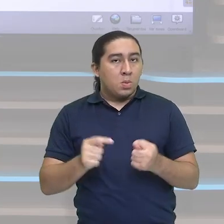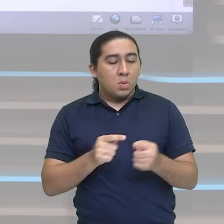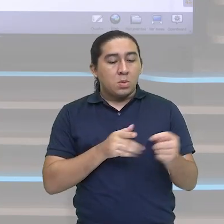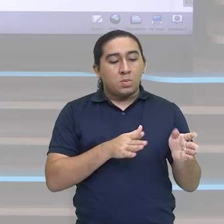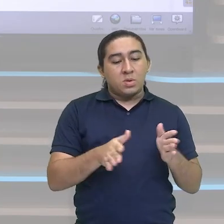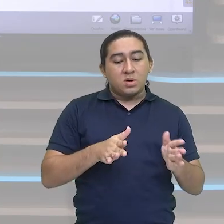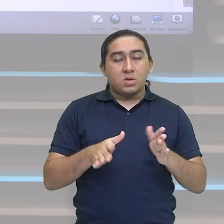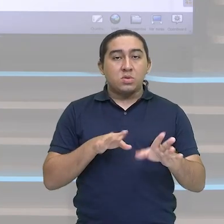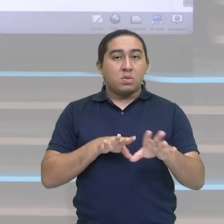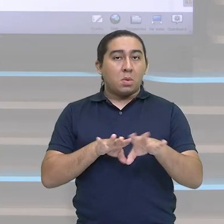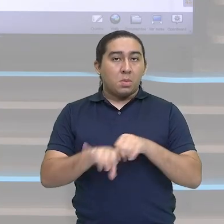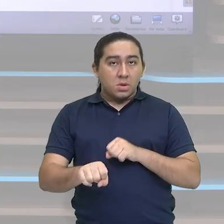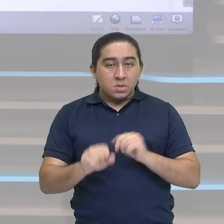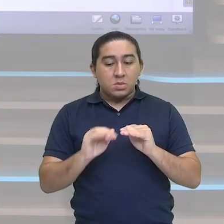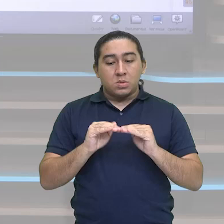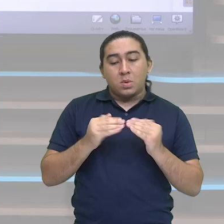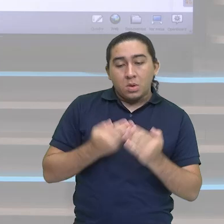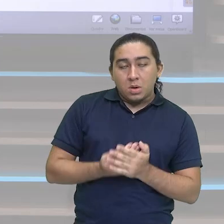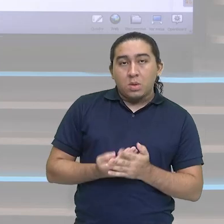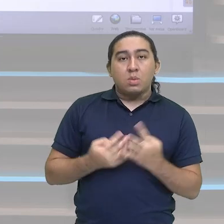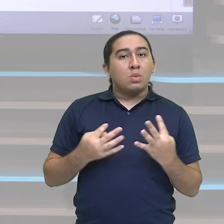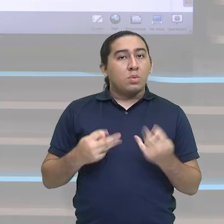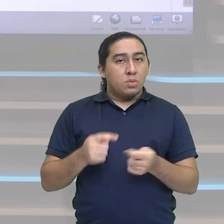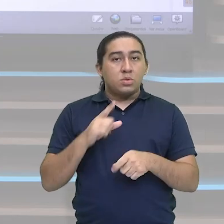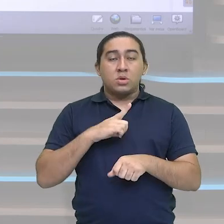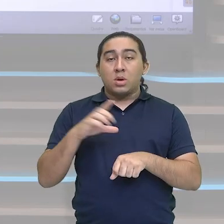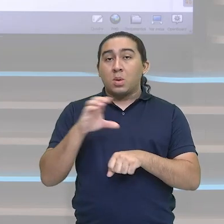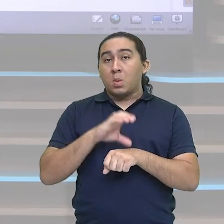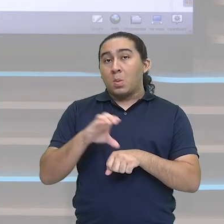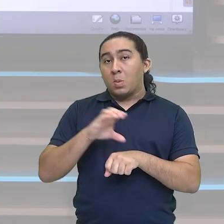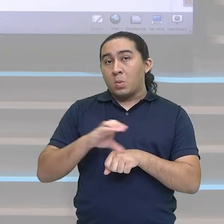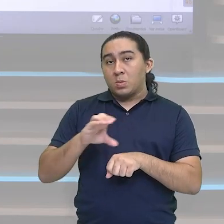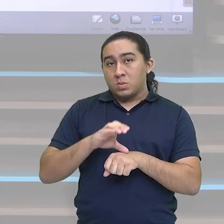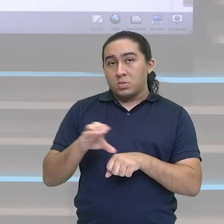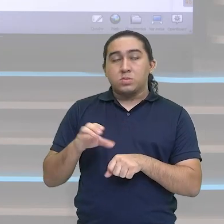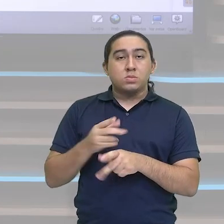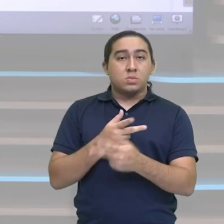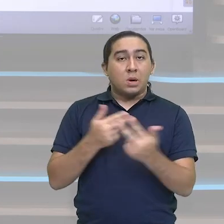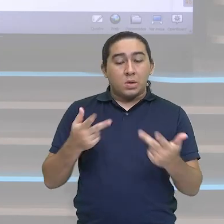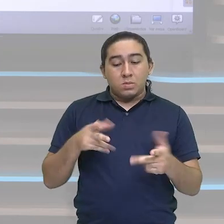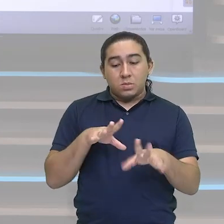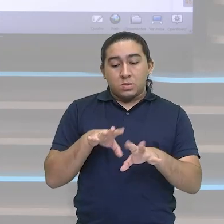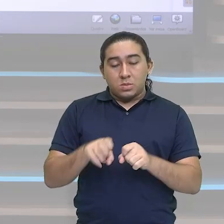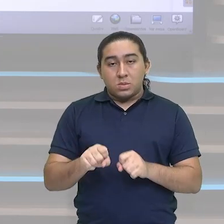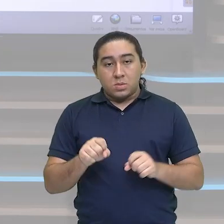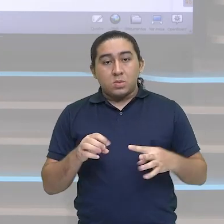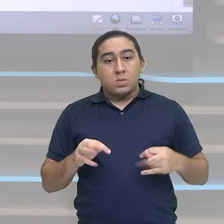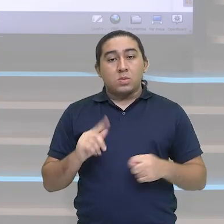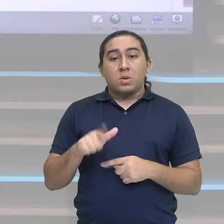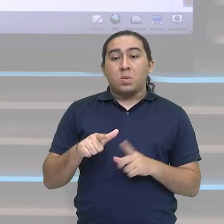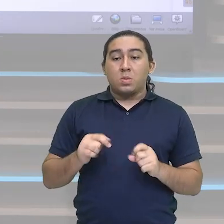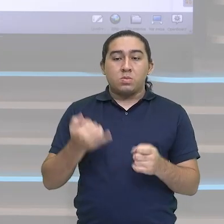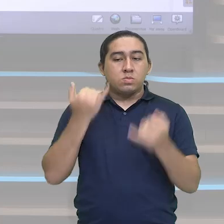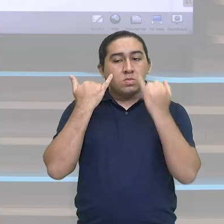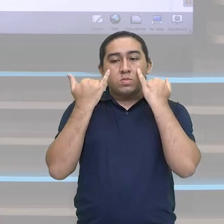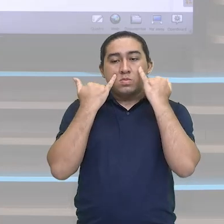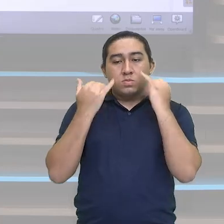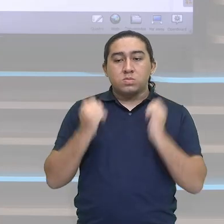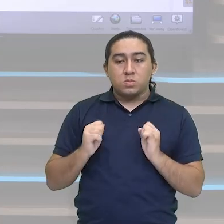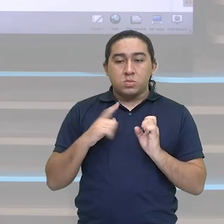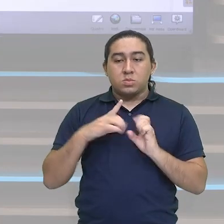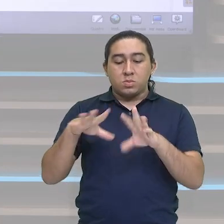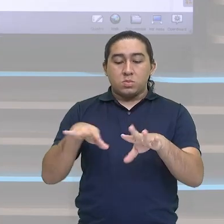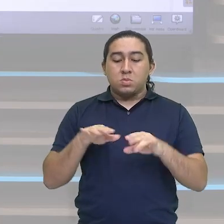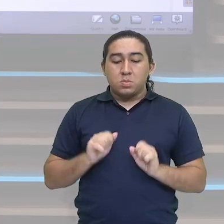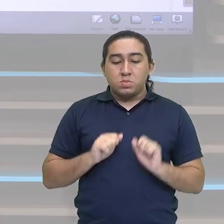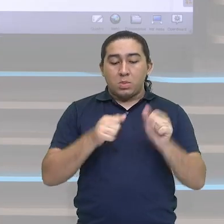estão fazendo curso superior, se profissionalizando? Tudo isso é informação que eles calculam aí, né? E conseguem